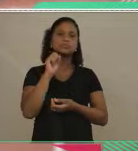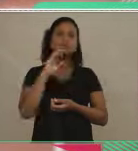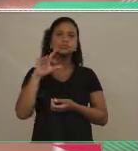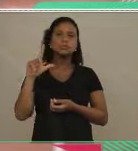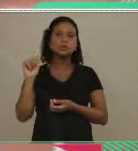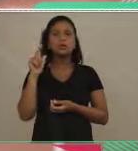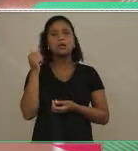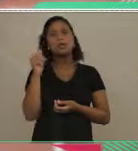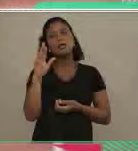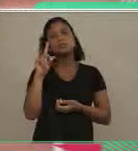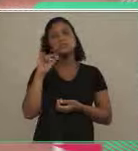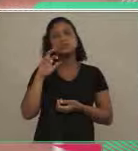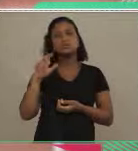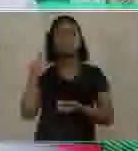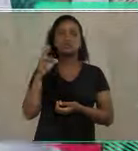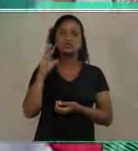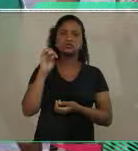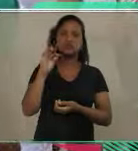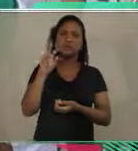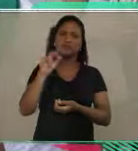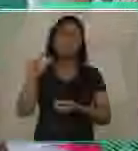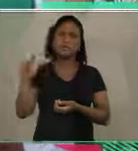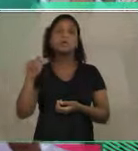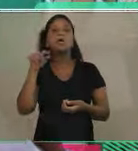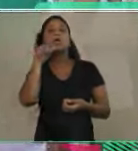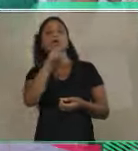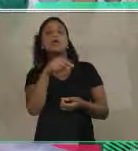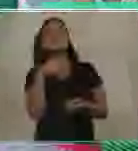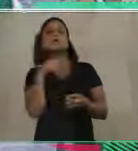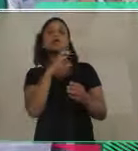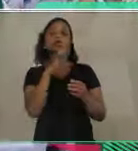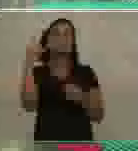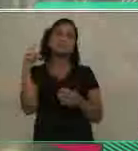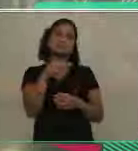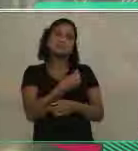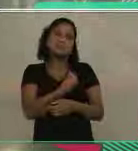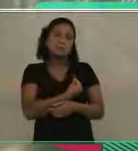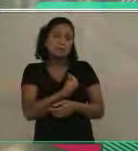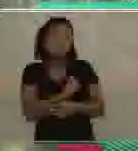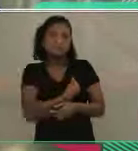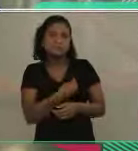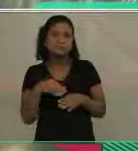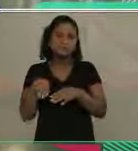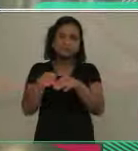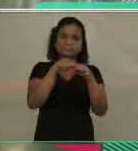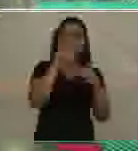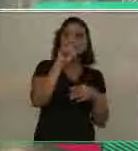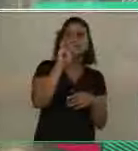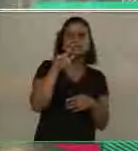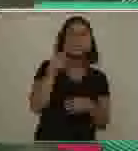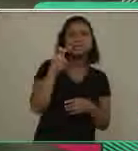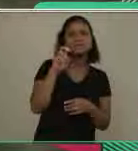Cristóvão, trabalho na área de coordenação. Participamos das modalidades zig-zag, chute-a-gol,